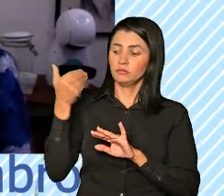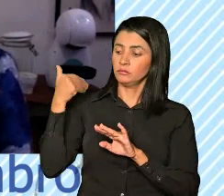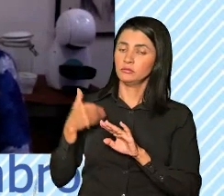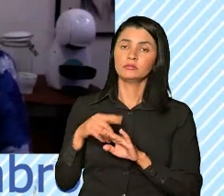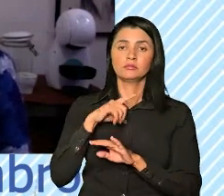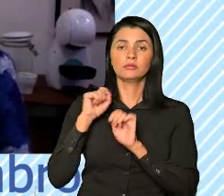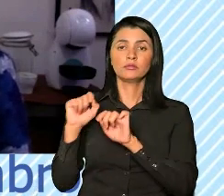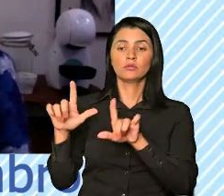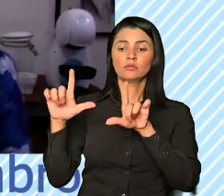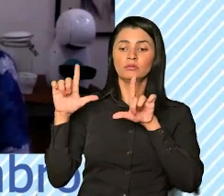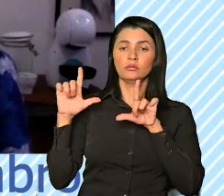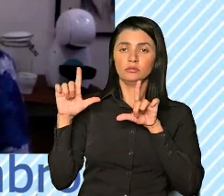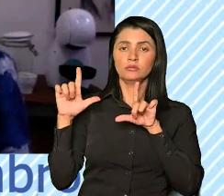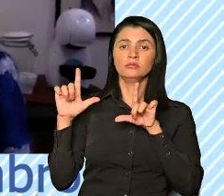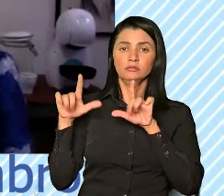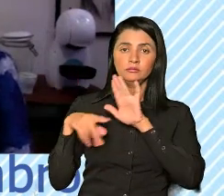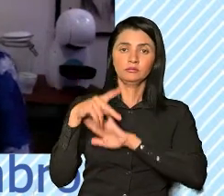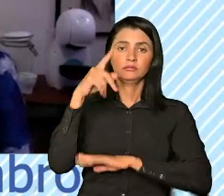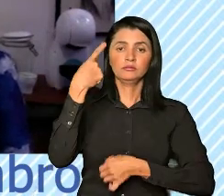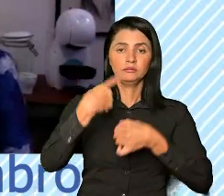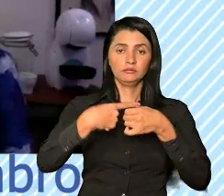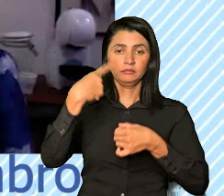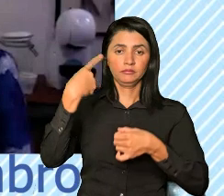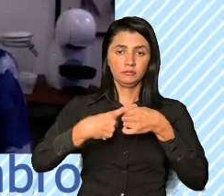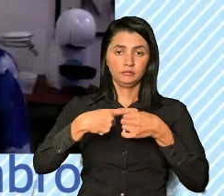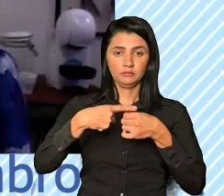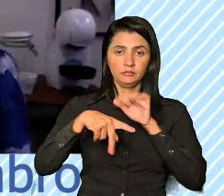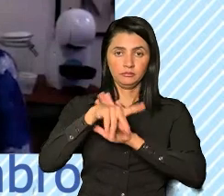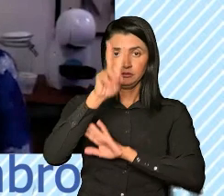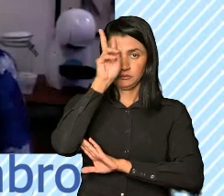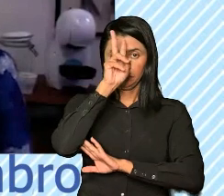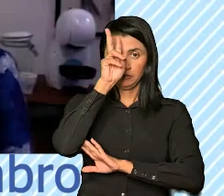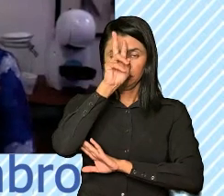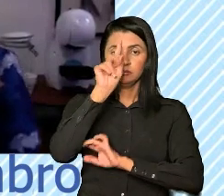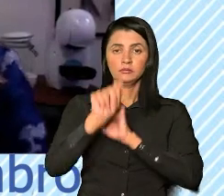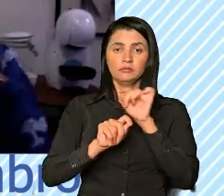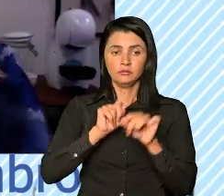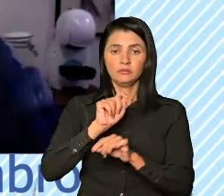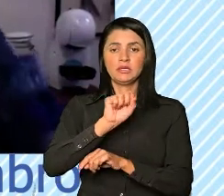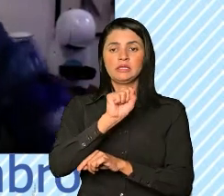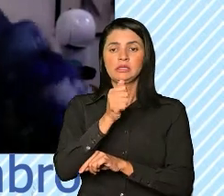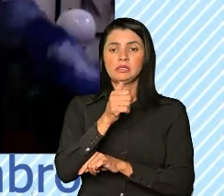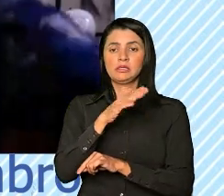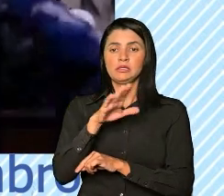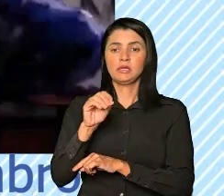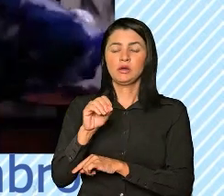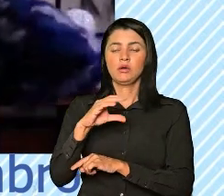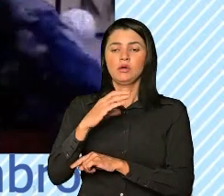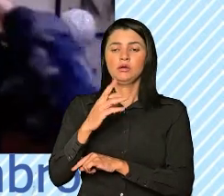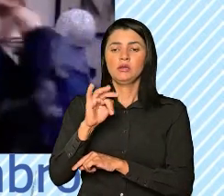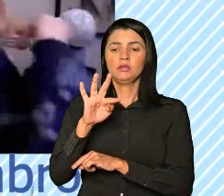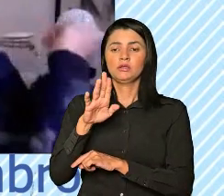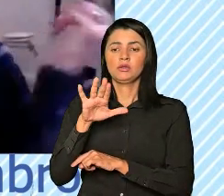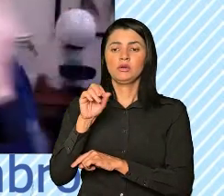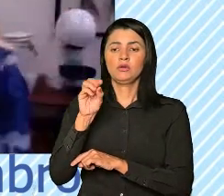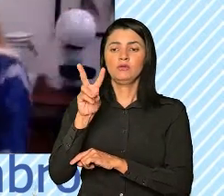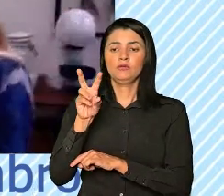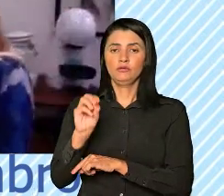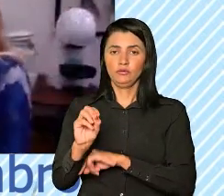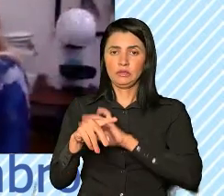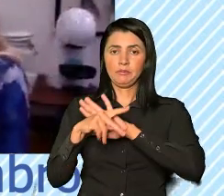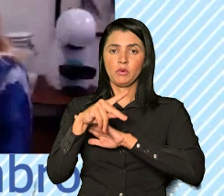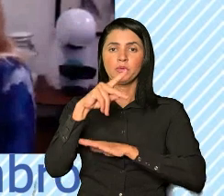quadro da cidade histórica de São Cristóvão, que é a cidade da minha mãe.